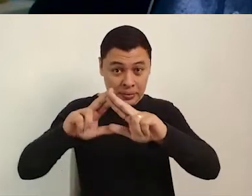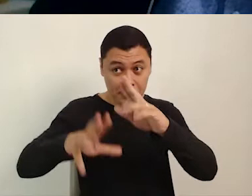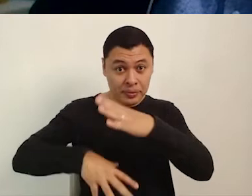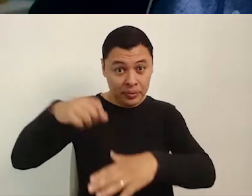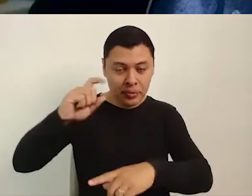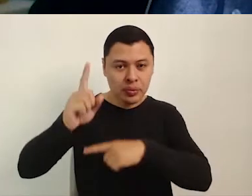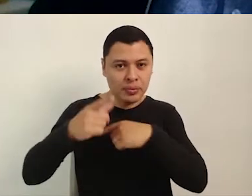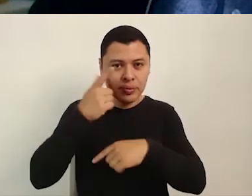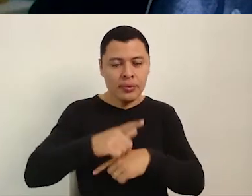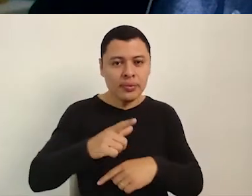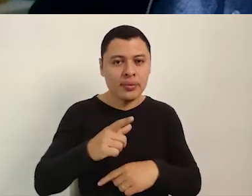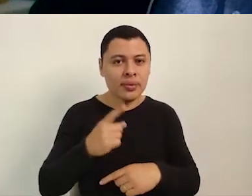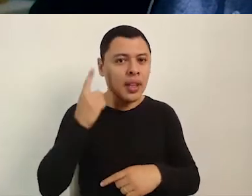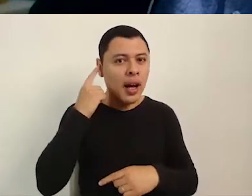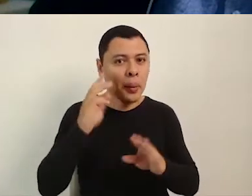áudio.